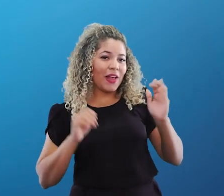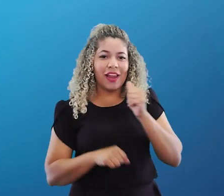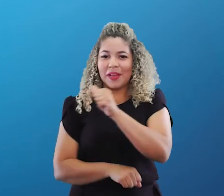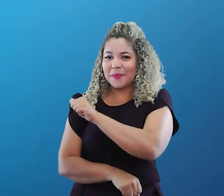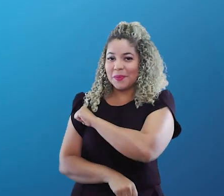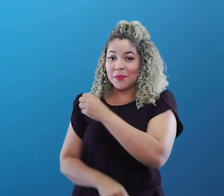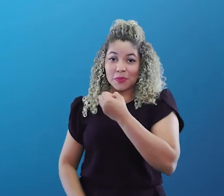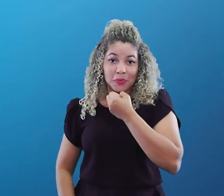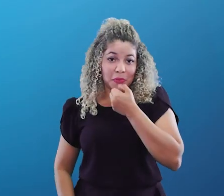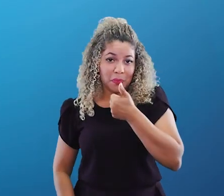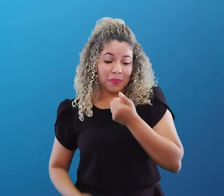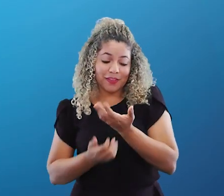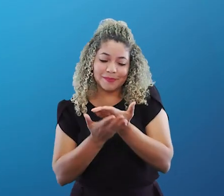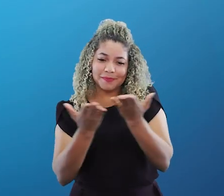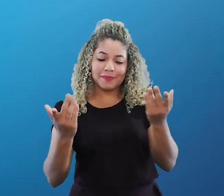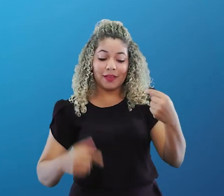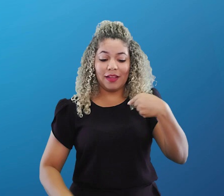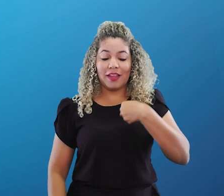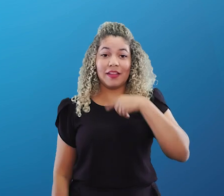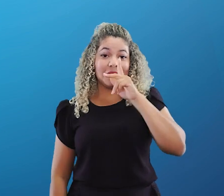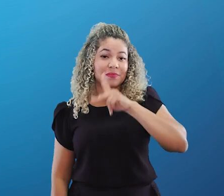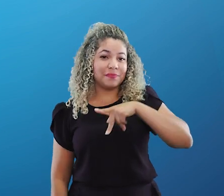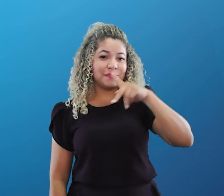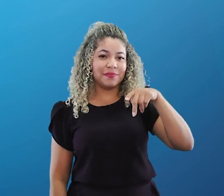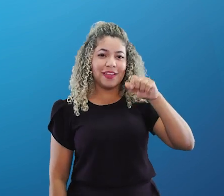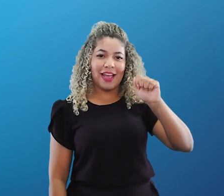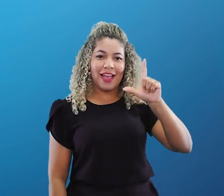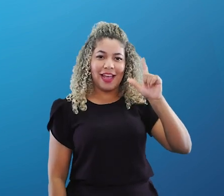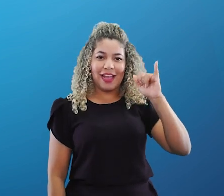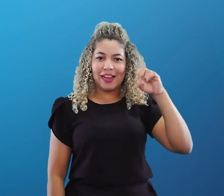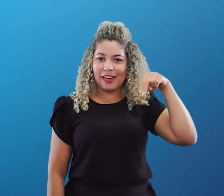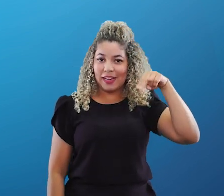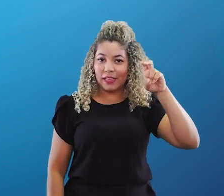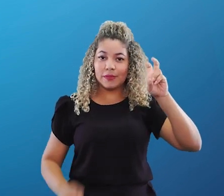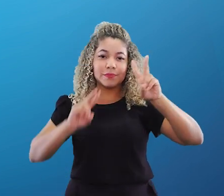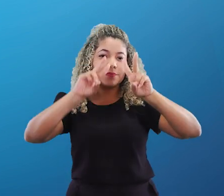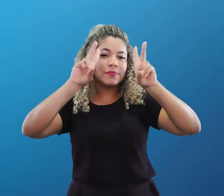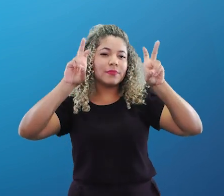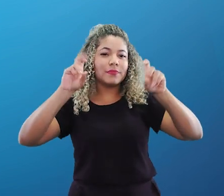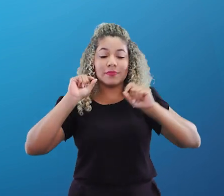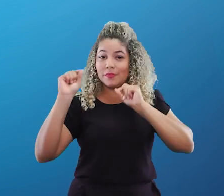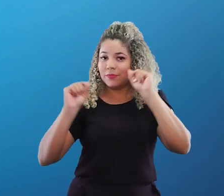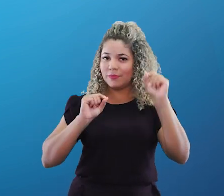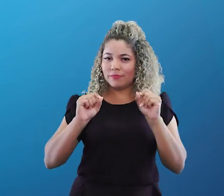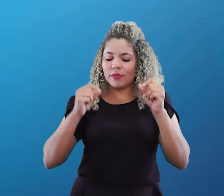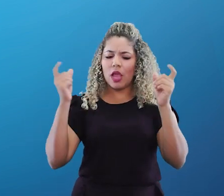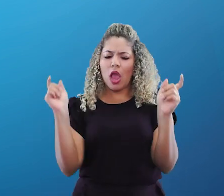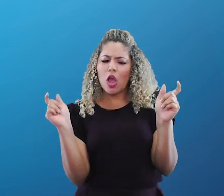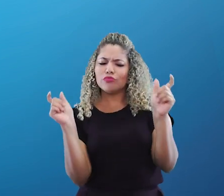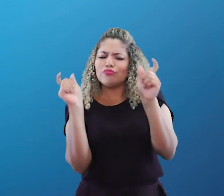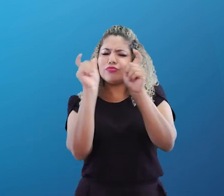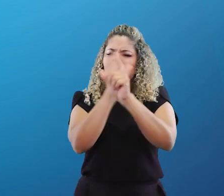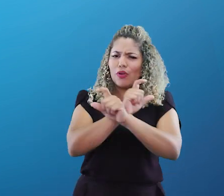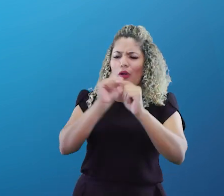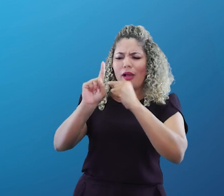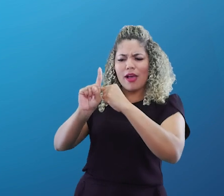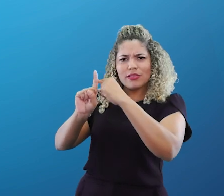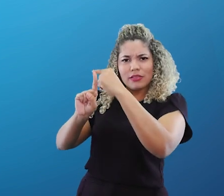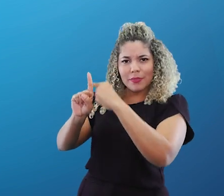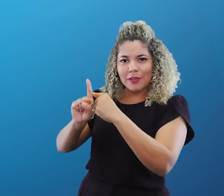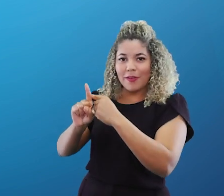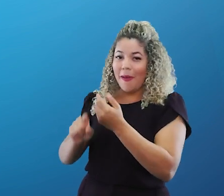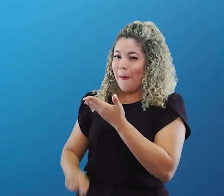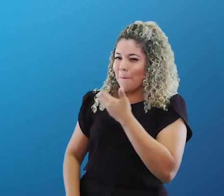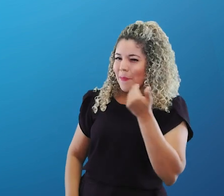Olá, alunos! Tudo bem com vocês? Eu sou a professora Aline e o tema da nossa aula de hoje é inversão térmica. Vamos